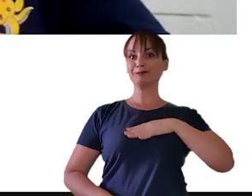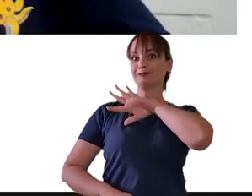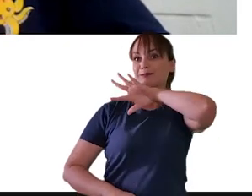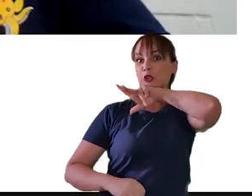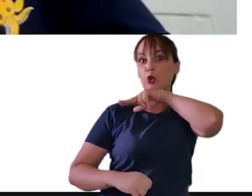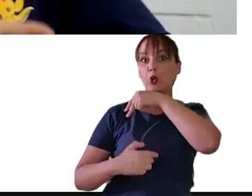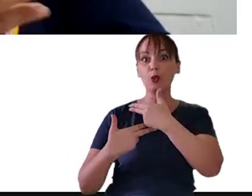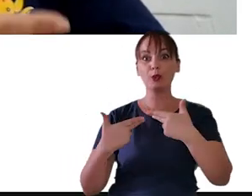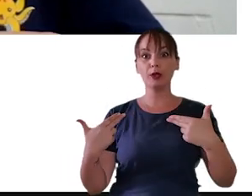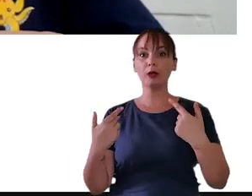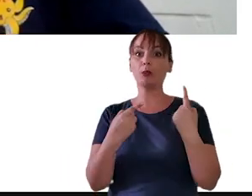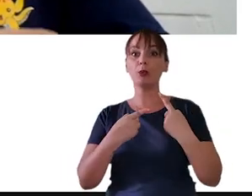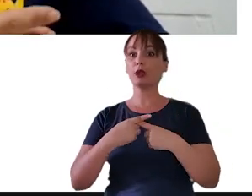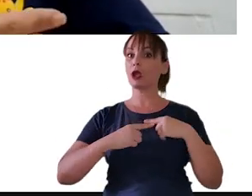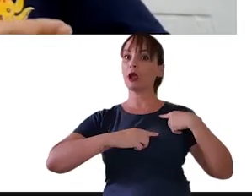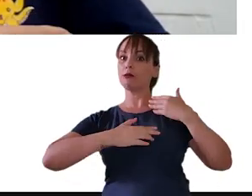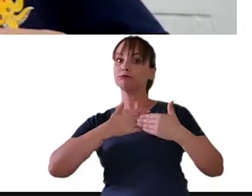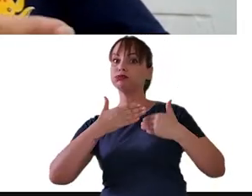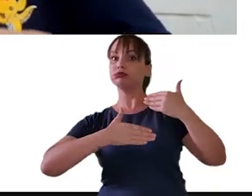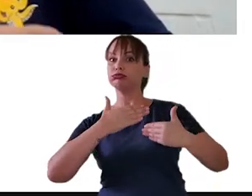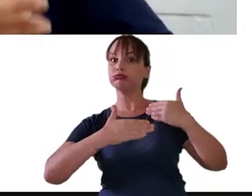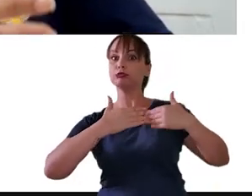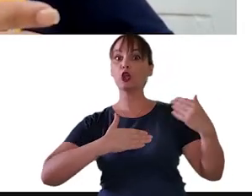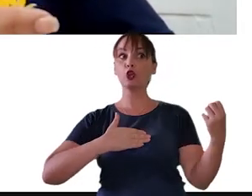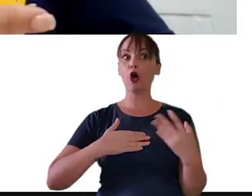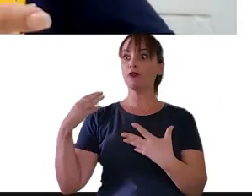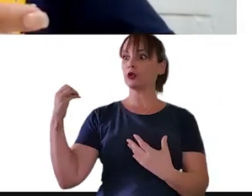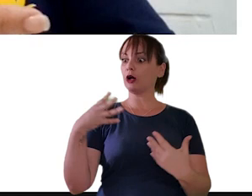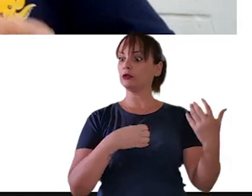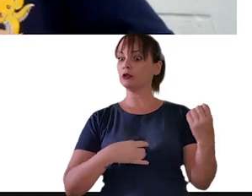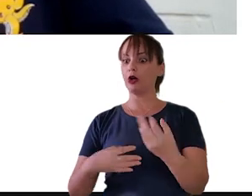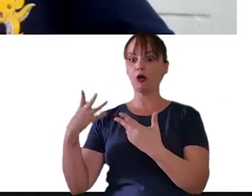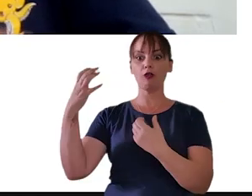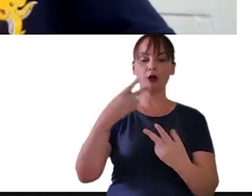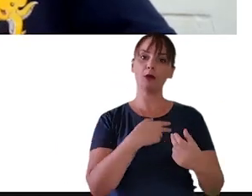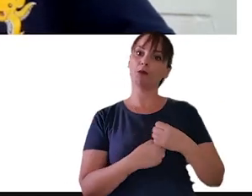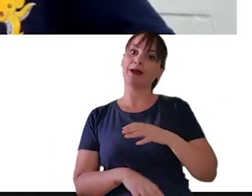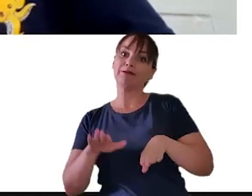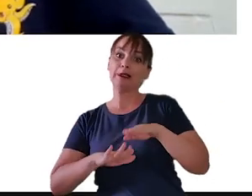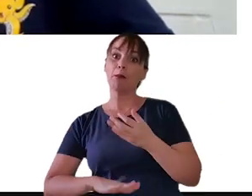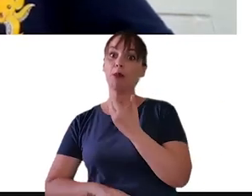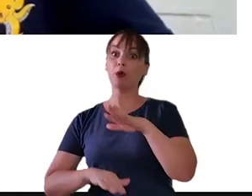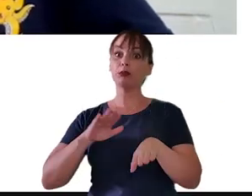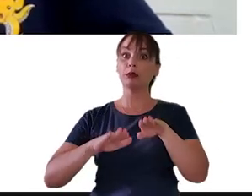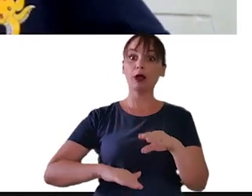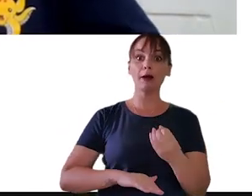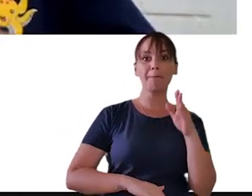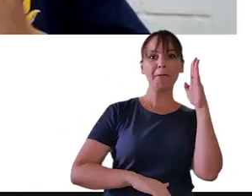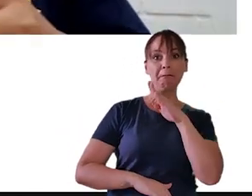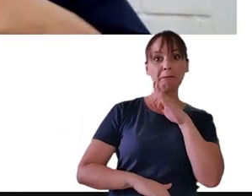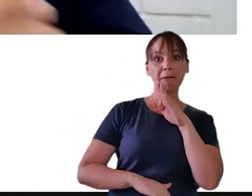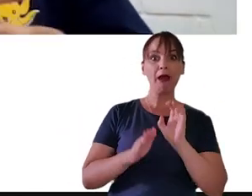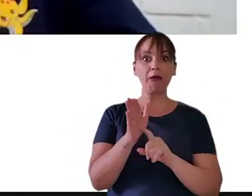se atualizando, porque a cada dia ocorre uma notícia, né? Ou boa ou má para a ciência. Então,